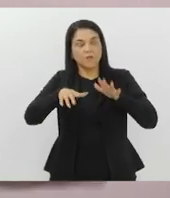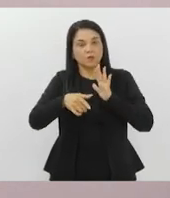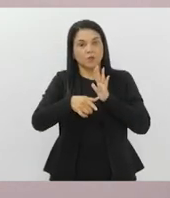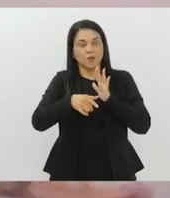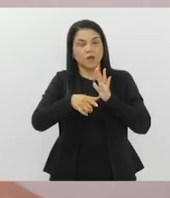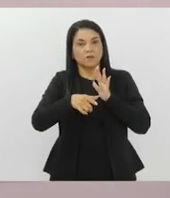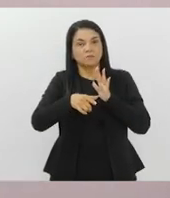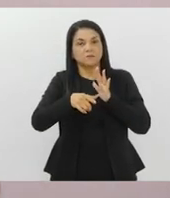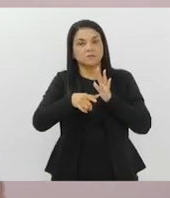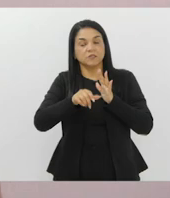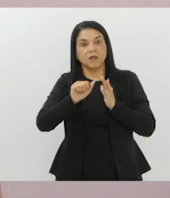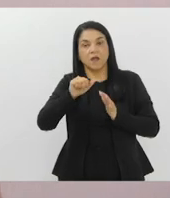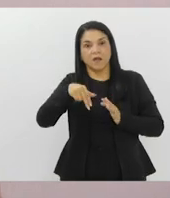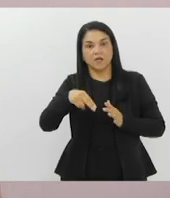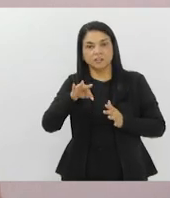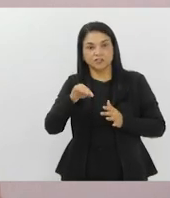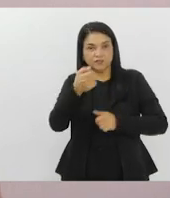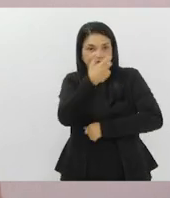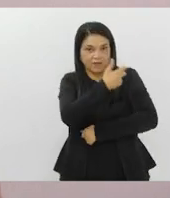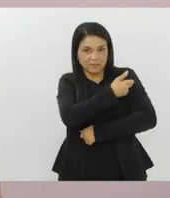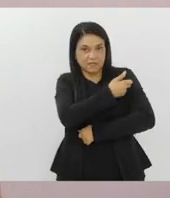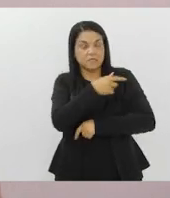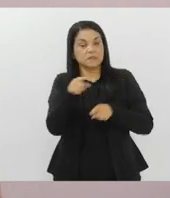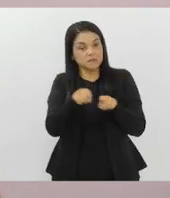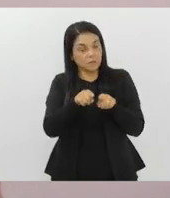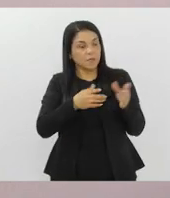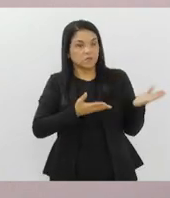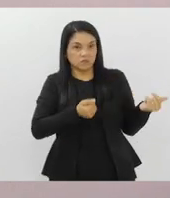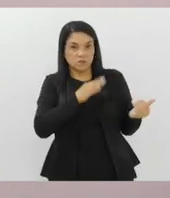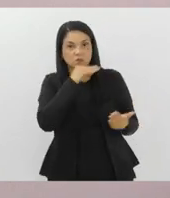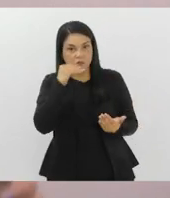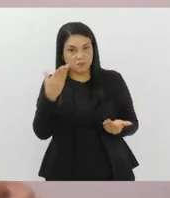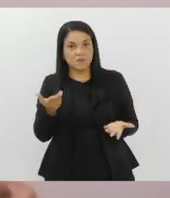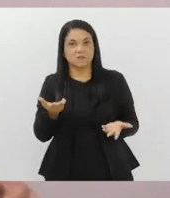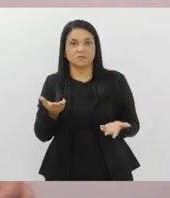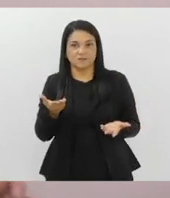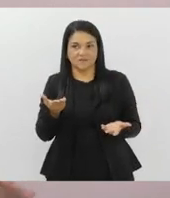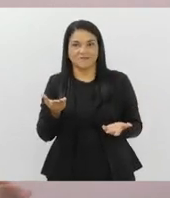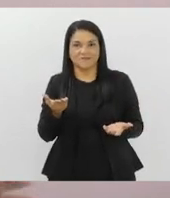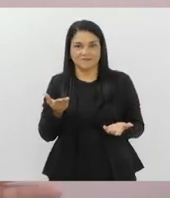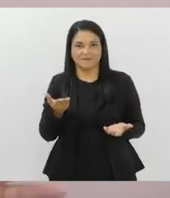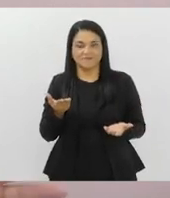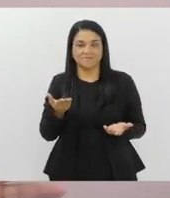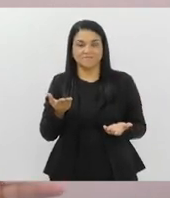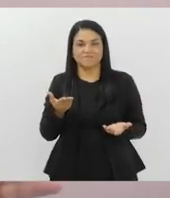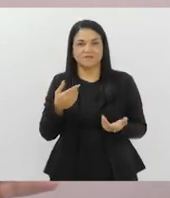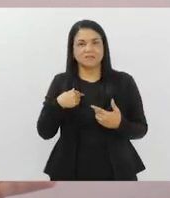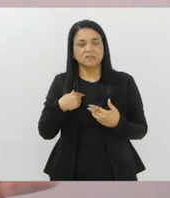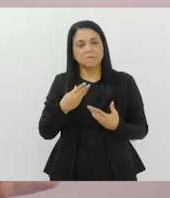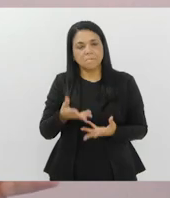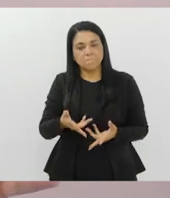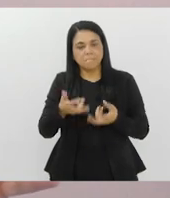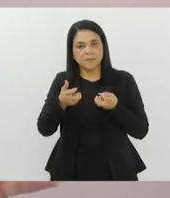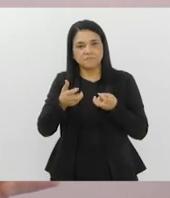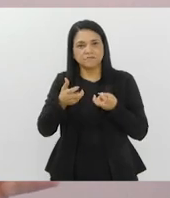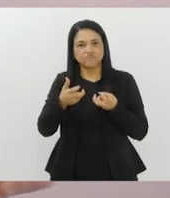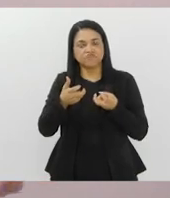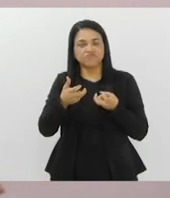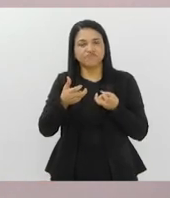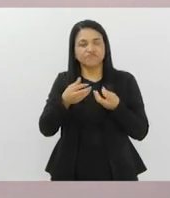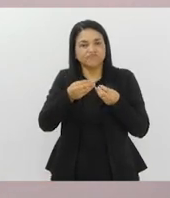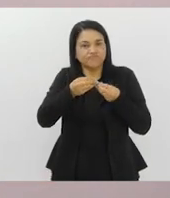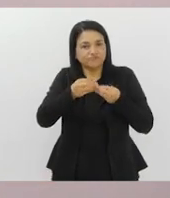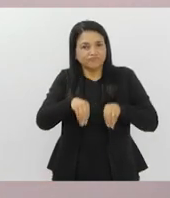anti-vacina também chegou nos nossos adolescentes. Então, a gente está vendo uma precarização da